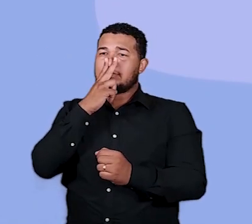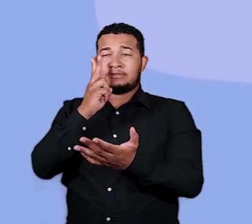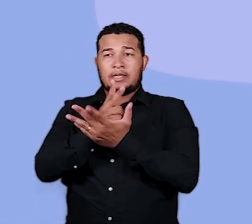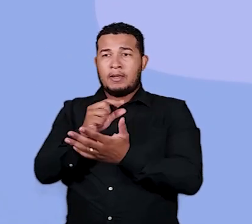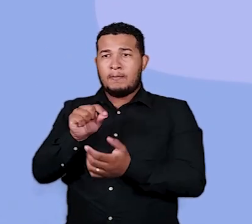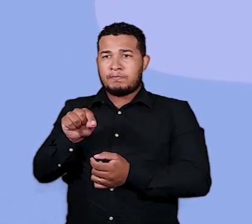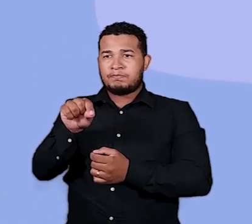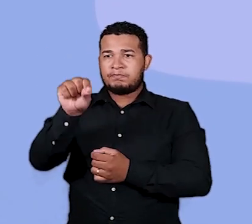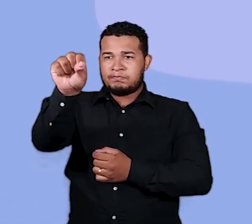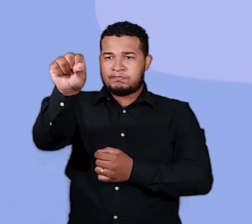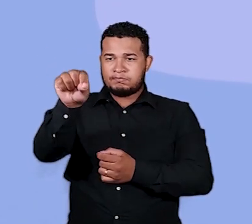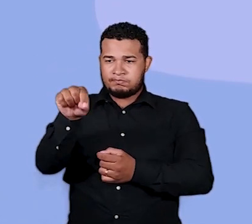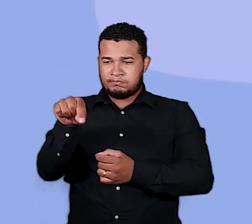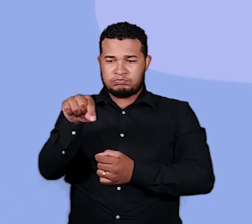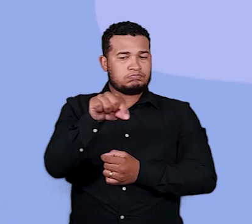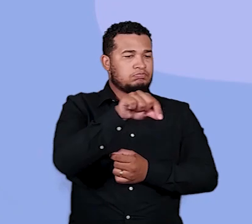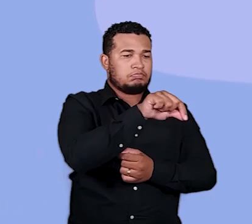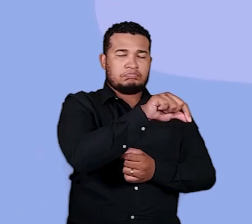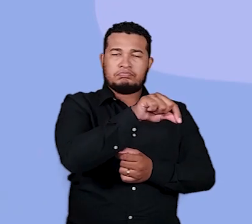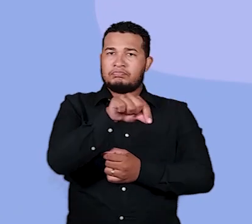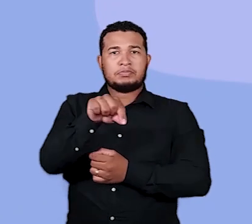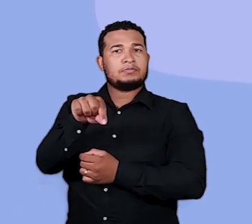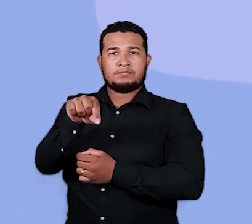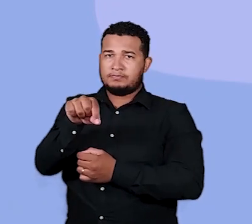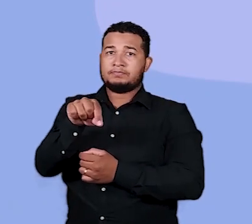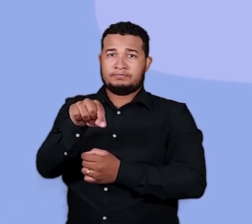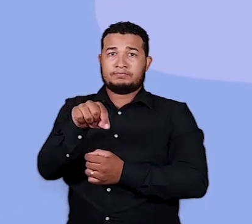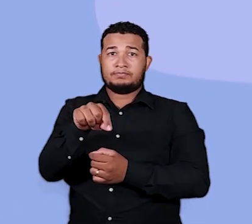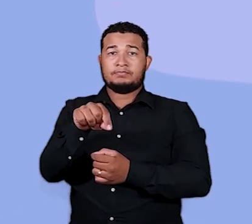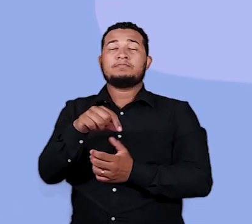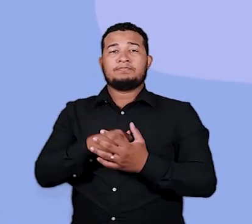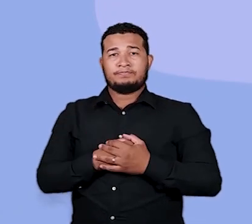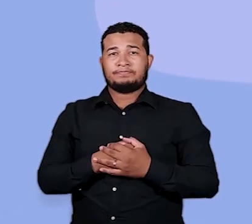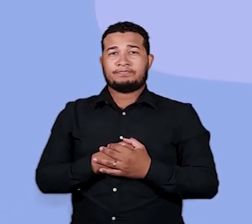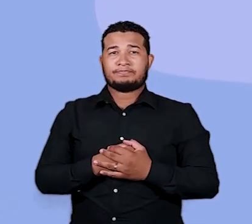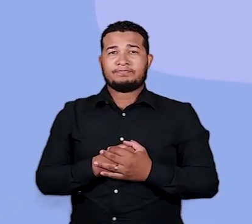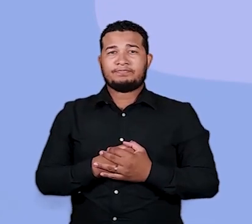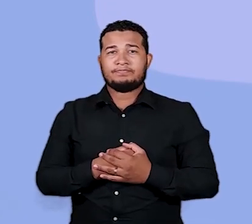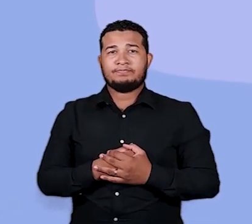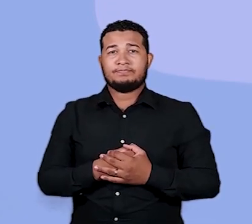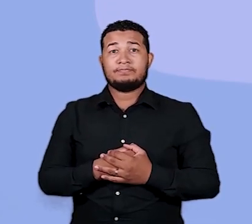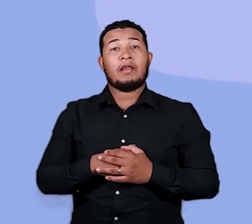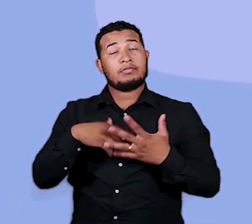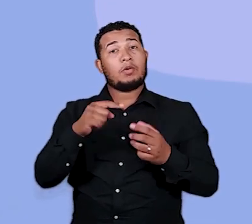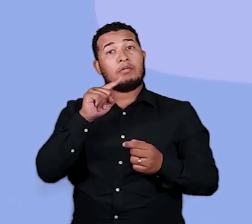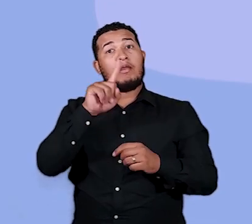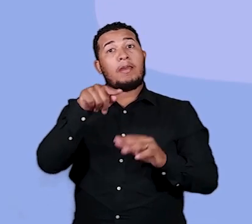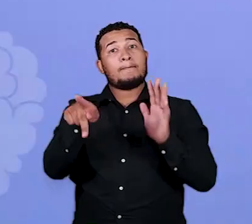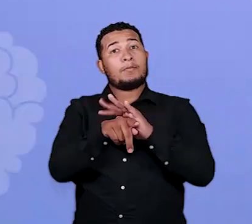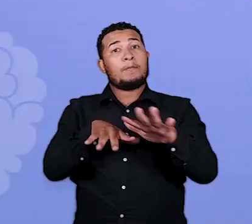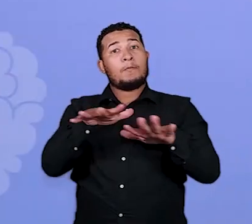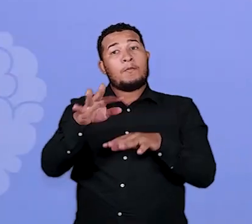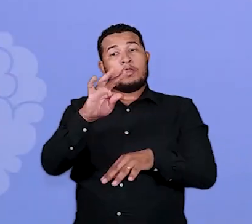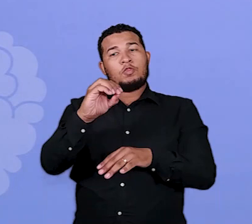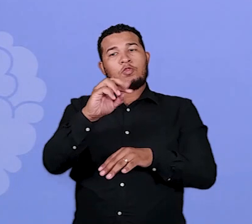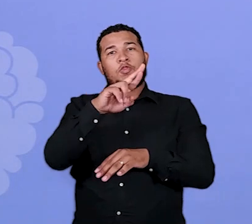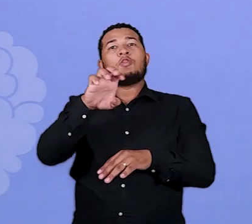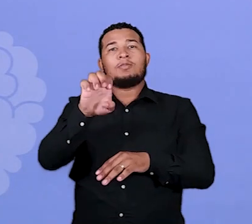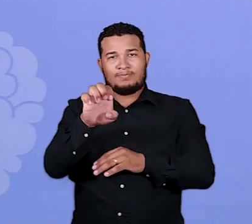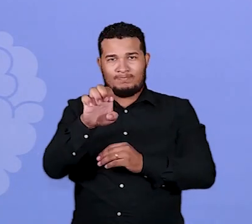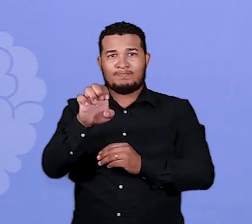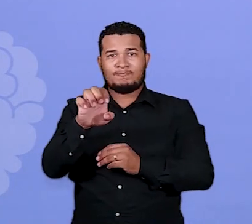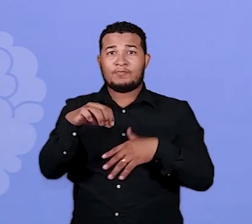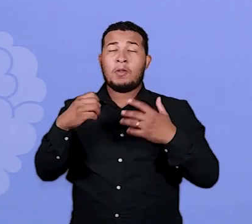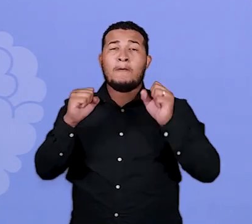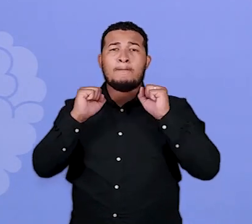mesmo caminho em que se move, ocupando a casa onde se encontra a peça adversária. Então esse é o movimento da